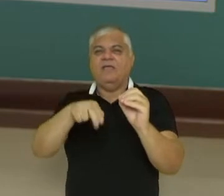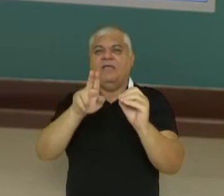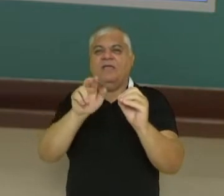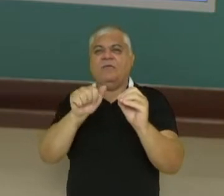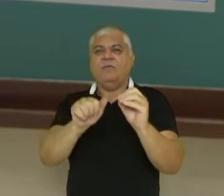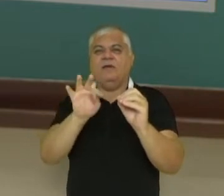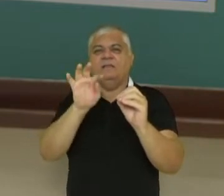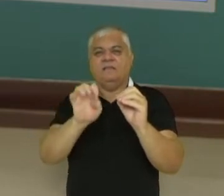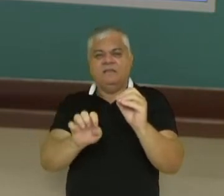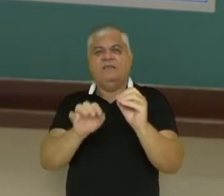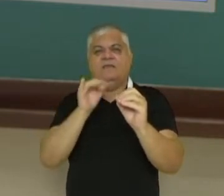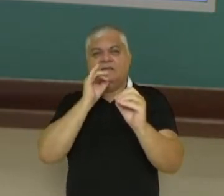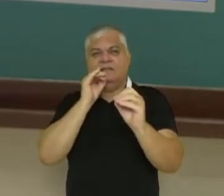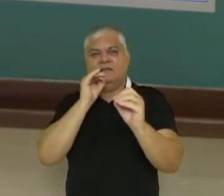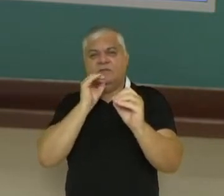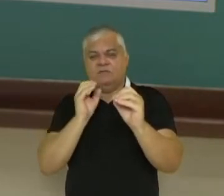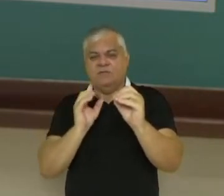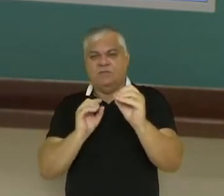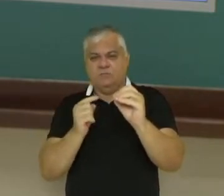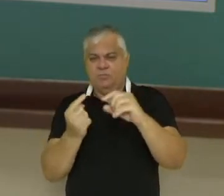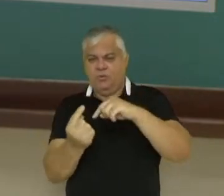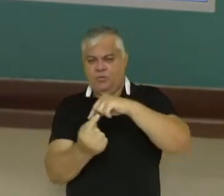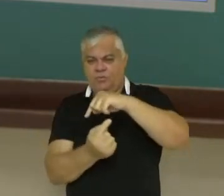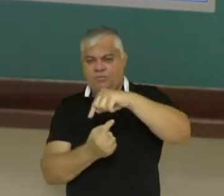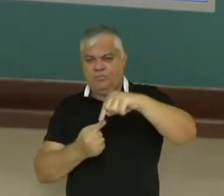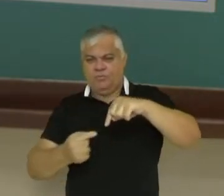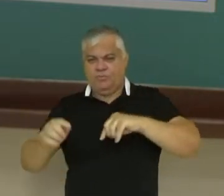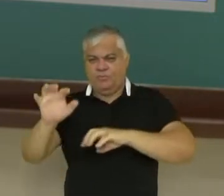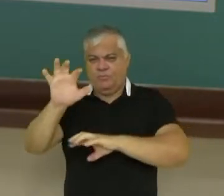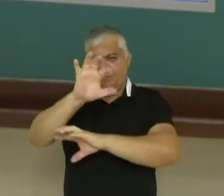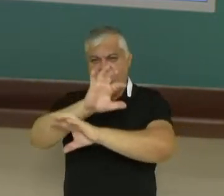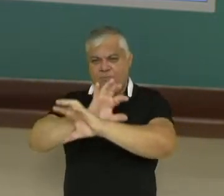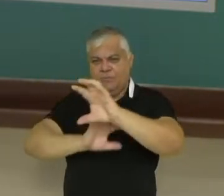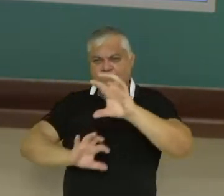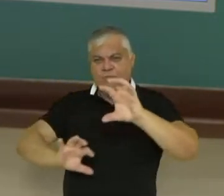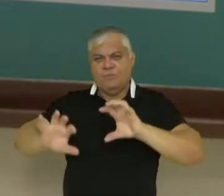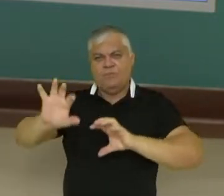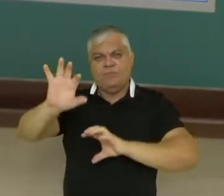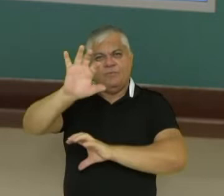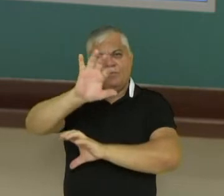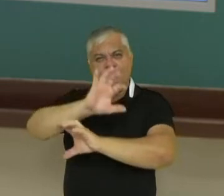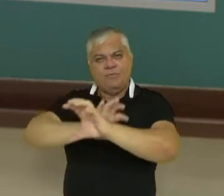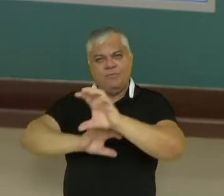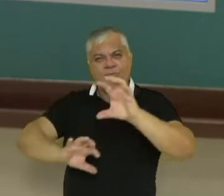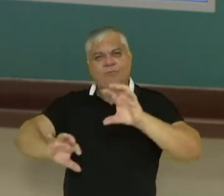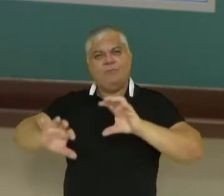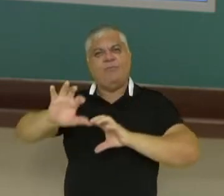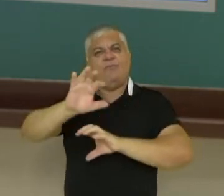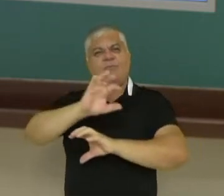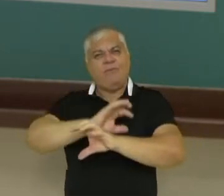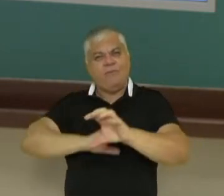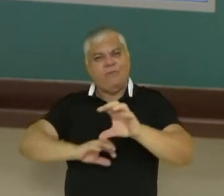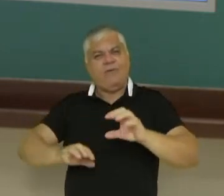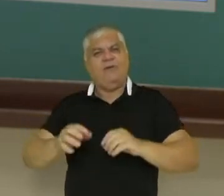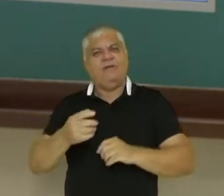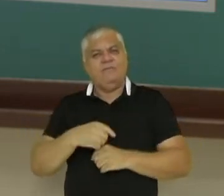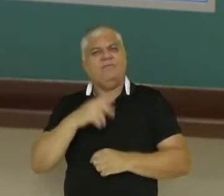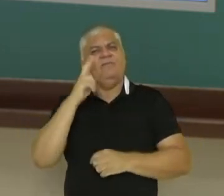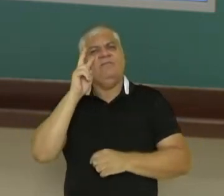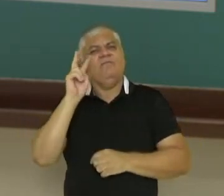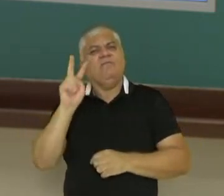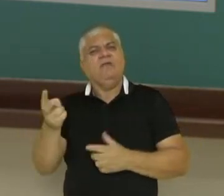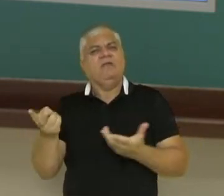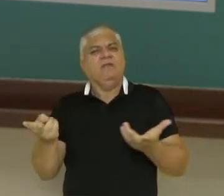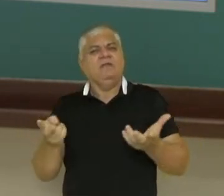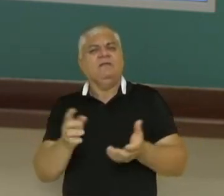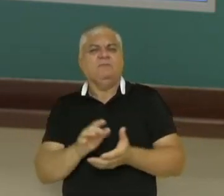Em que ele consegue se mover e todo esse sistema se movimenta, certo? Explicando os movimentos que a gente acaba enxergando